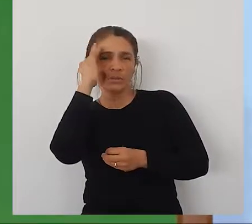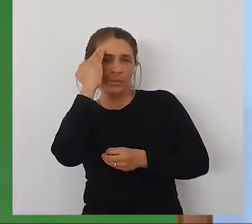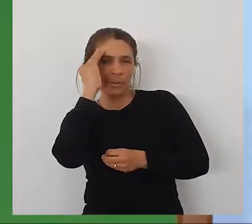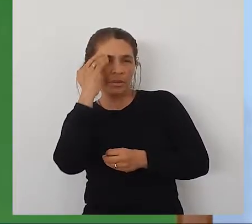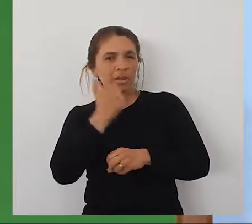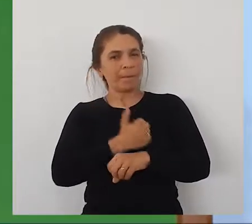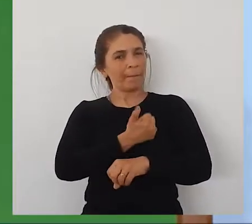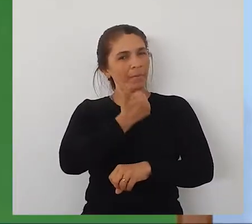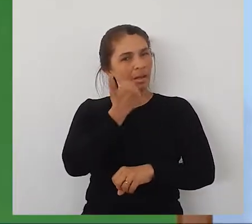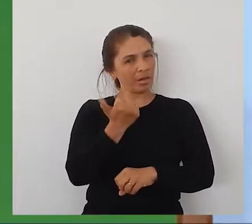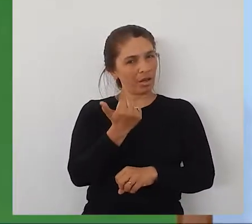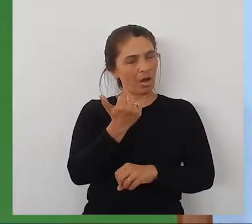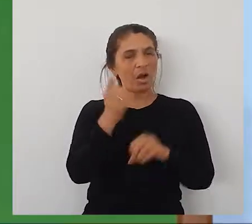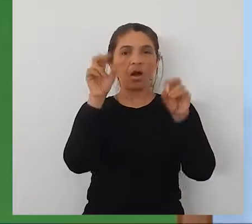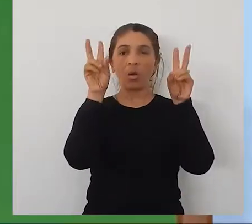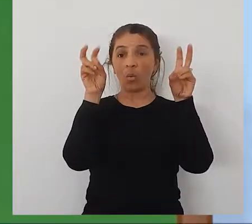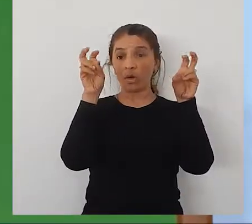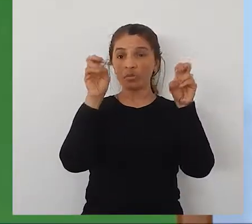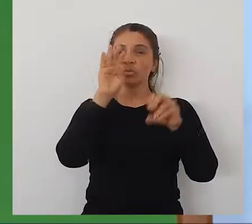biomas.